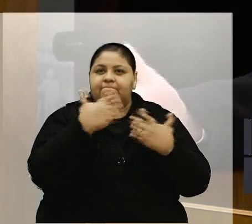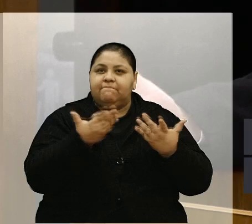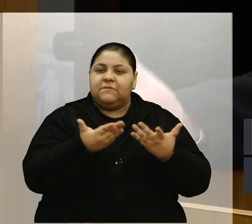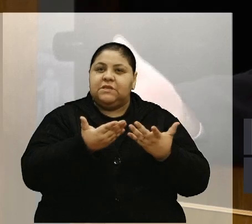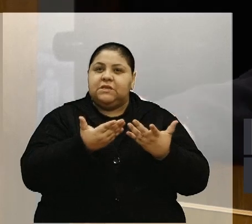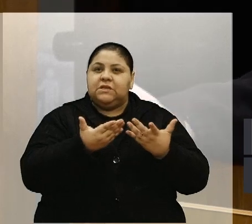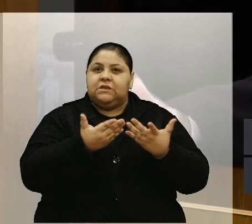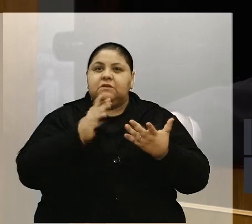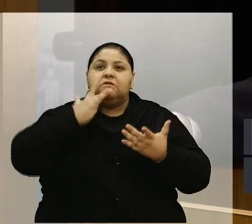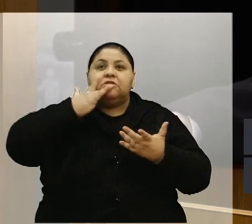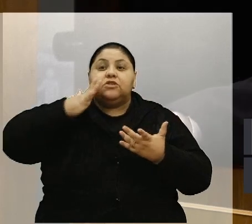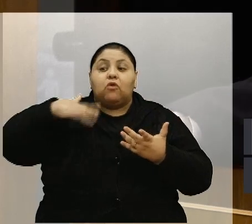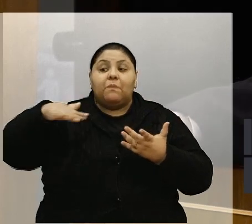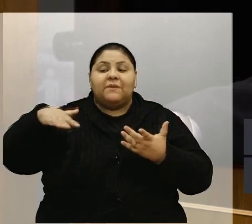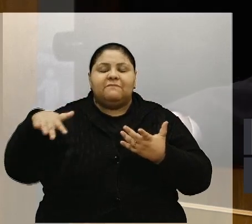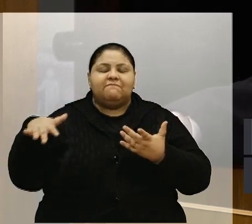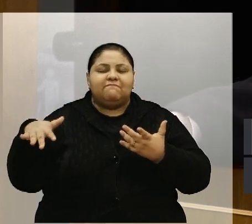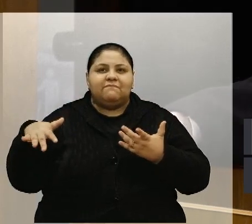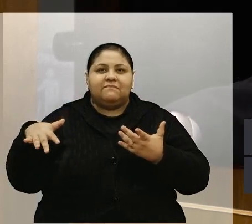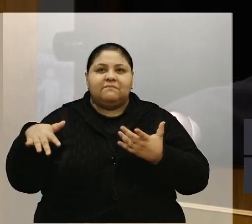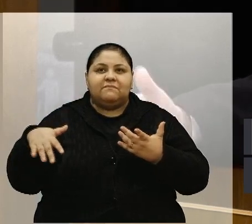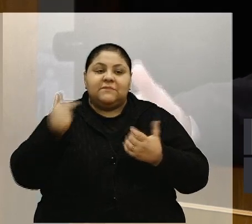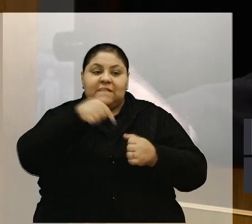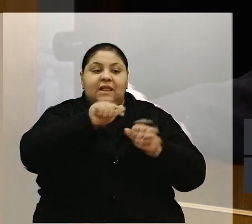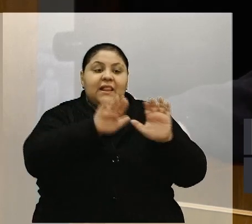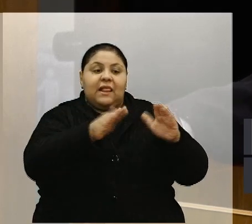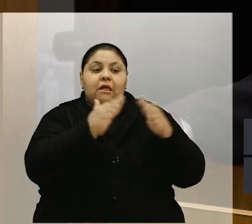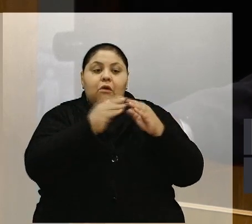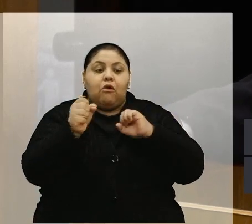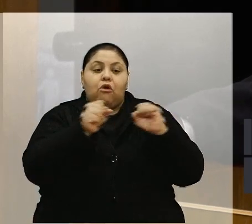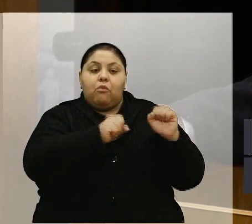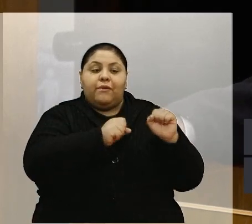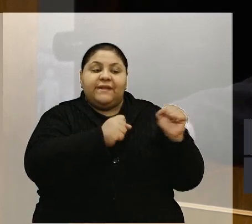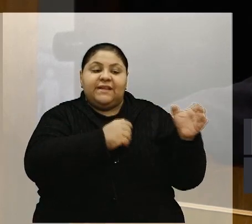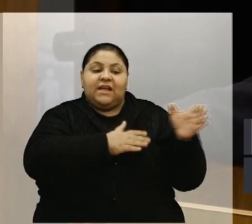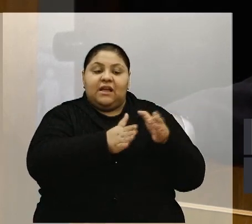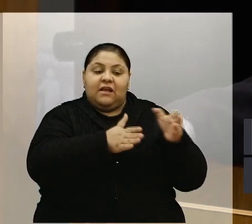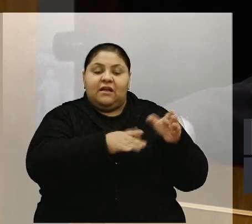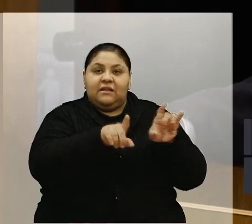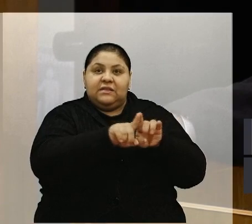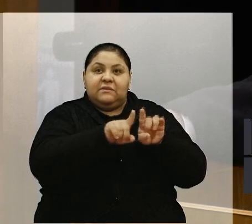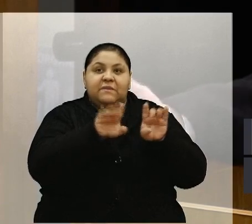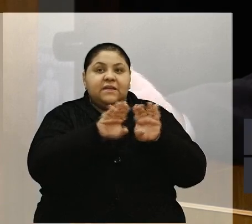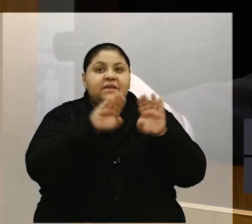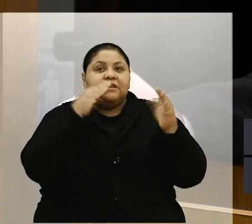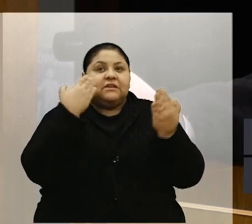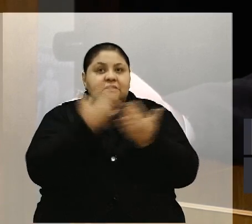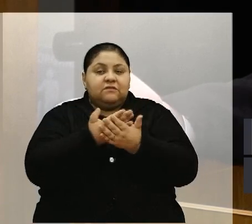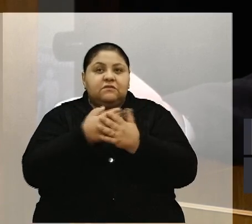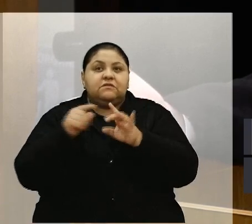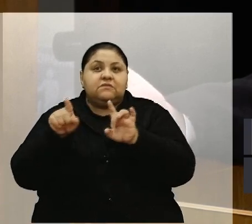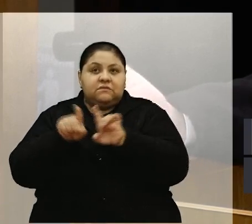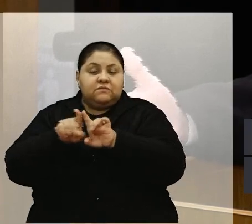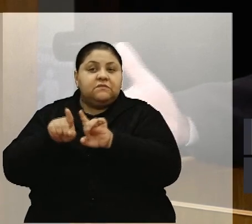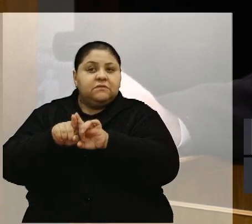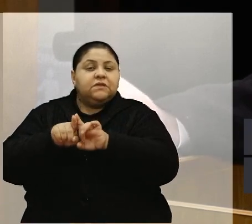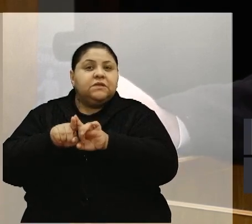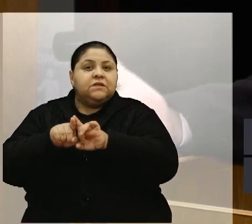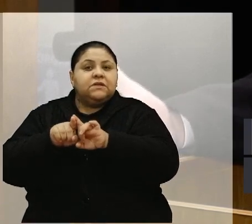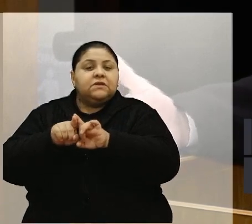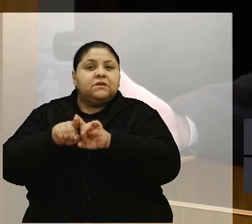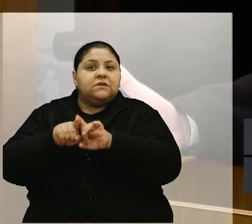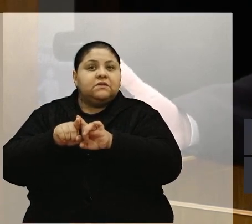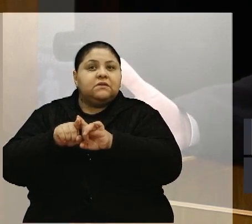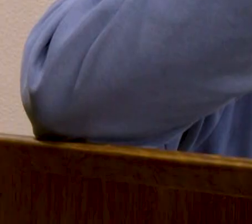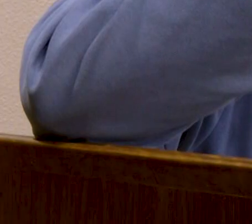algumas crianças que ali moram poder ter o acesso também à escola e uma questão até mesmo de uma situação